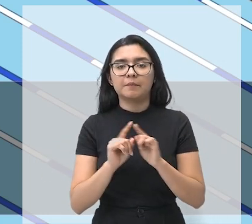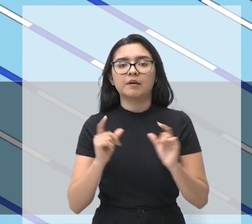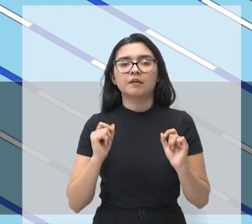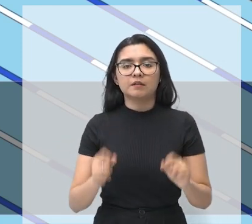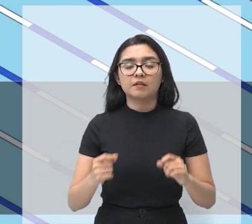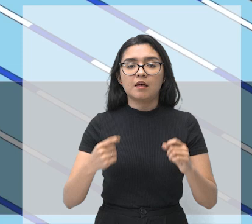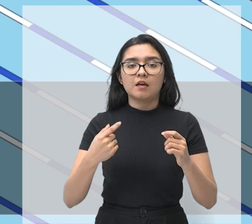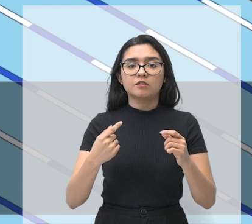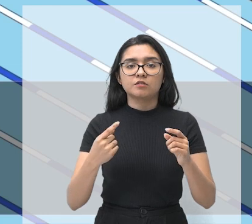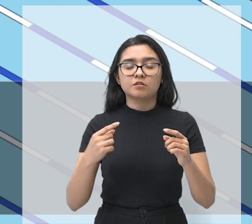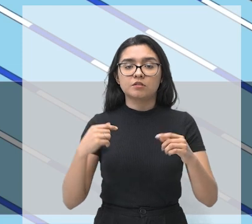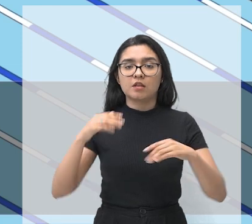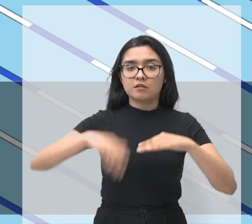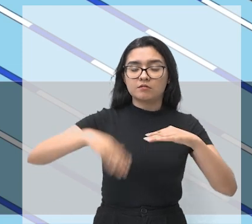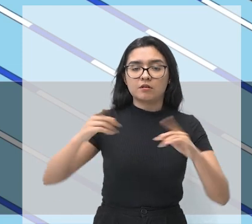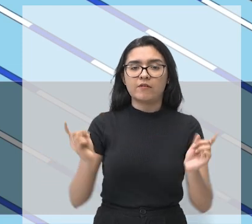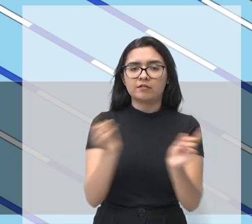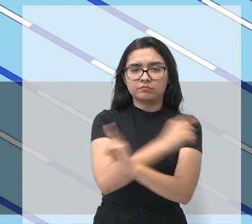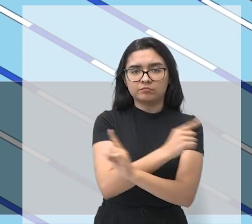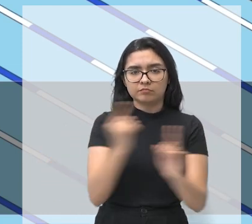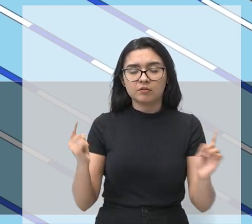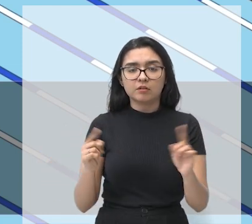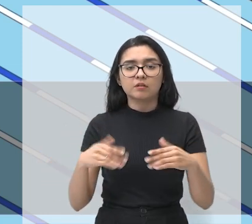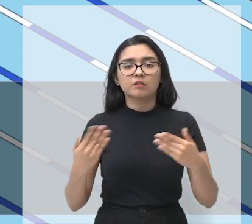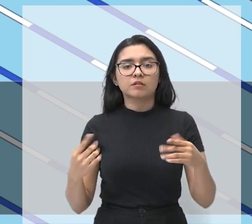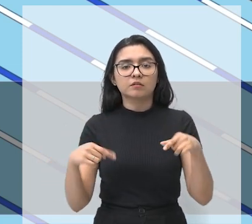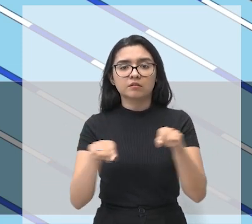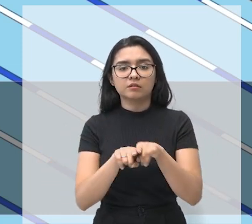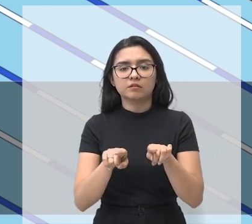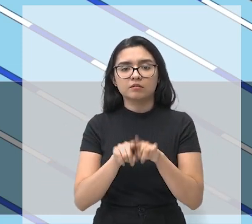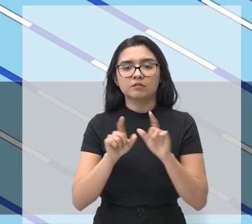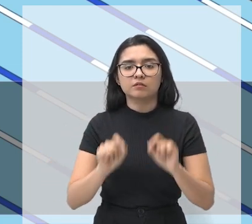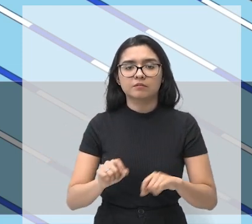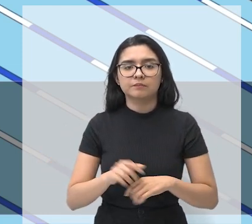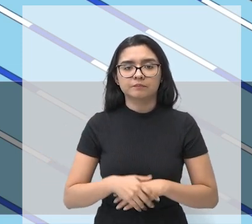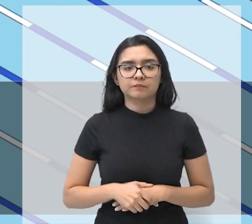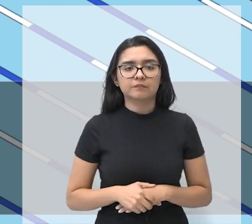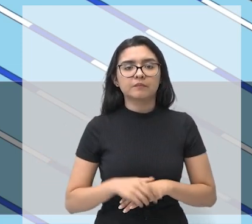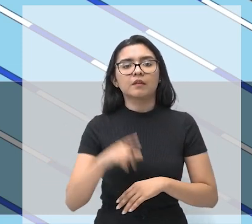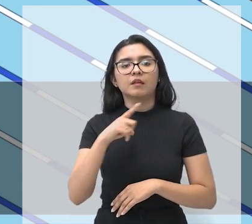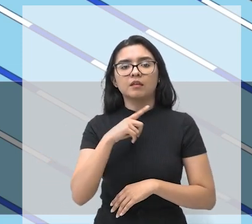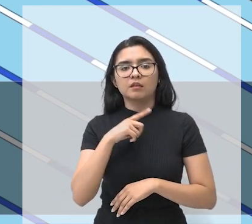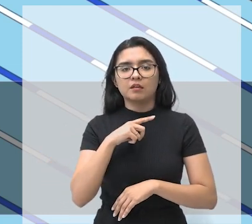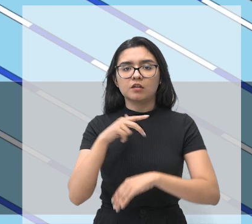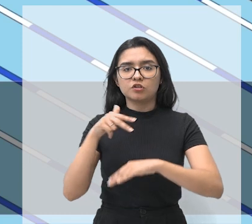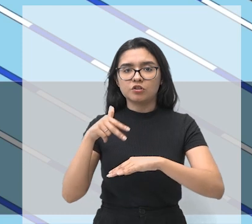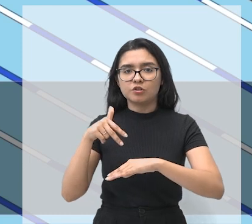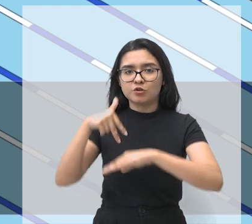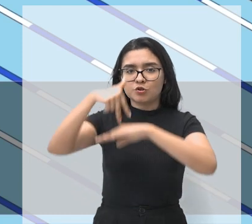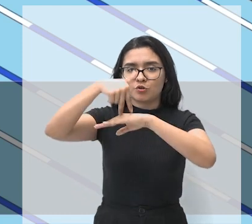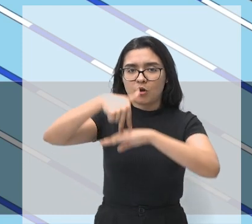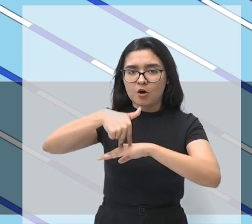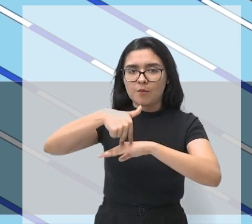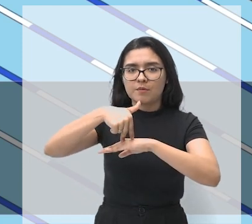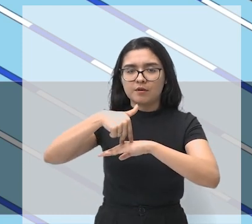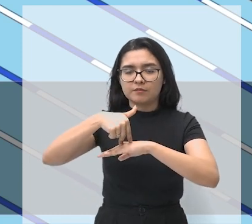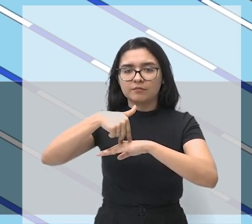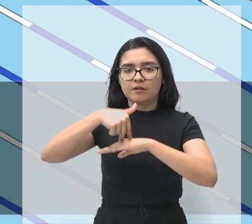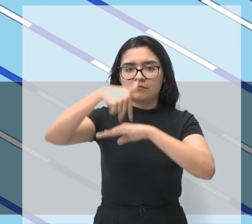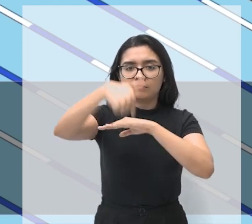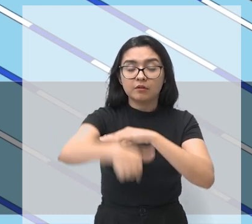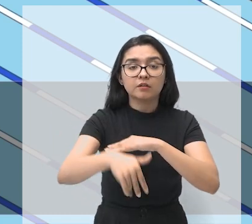são instalados sensores nas plataformas em que os atletas sobem para mergulhar. Observem aí mais uma vez